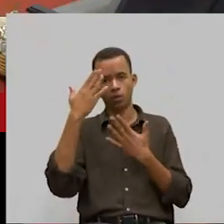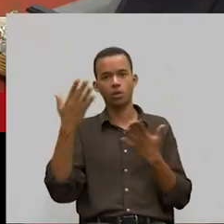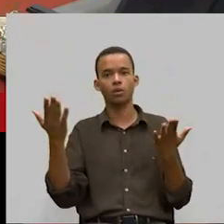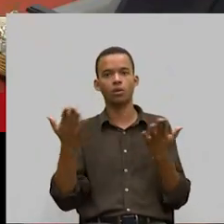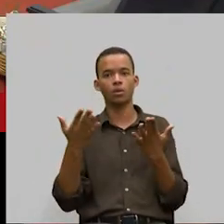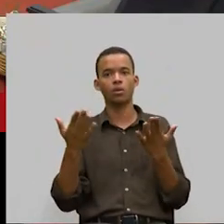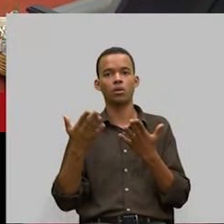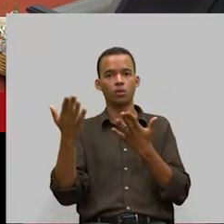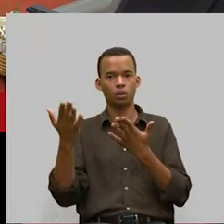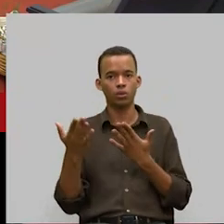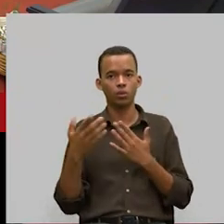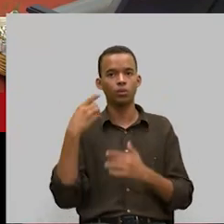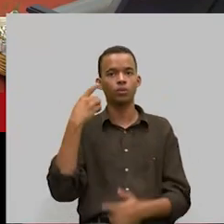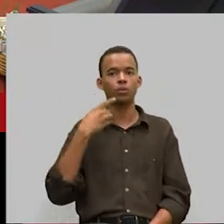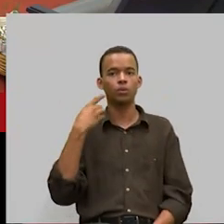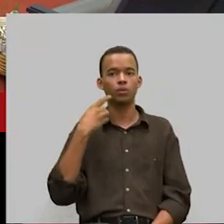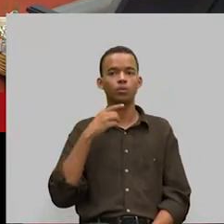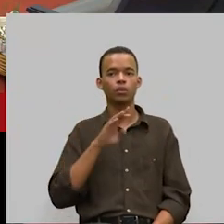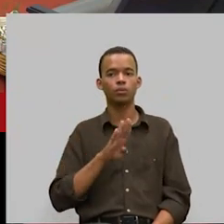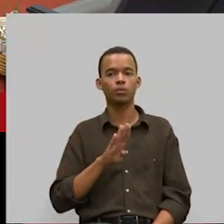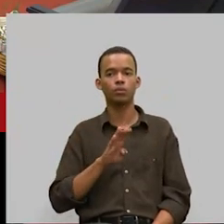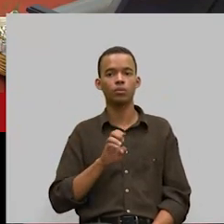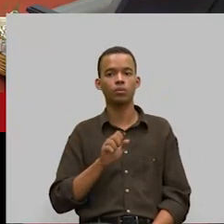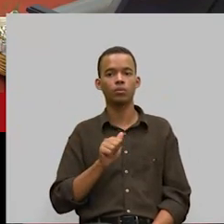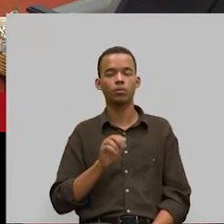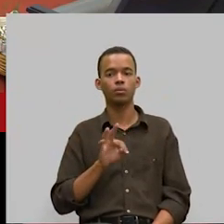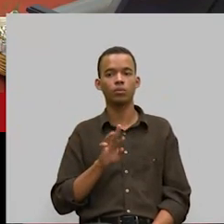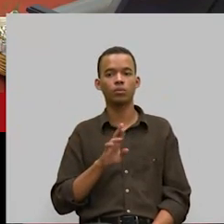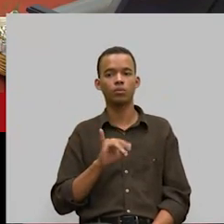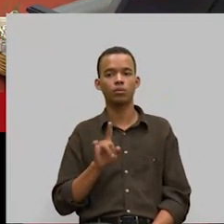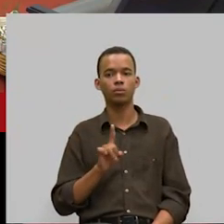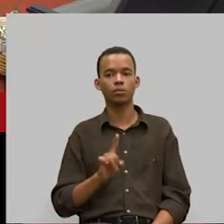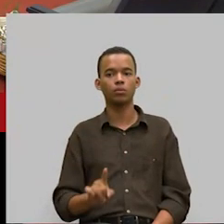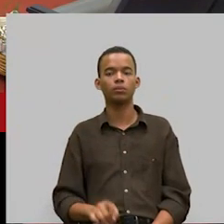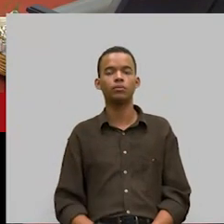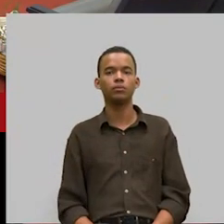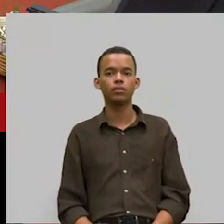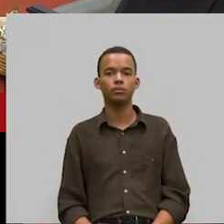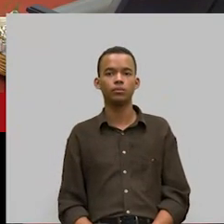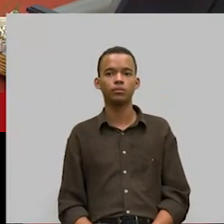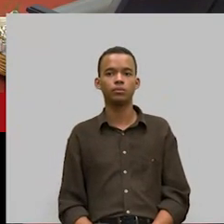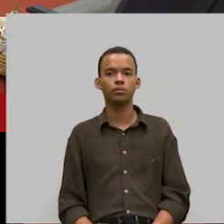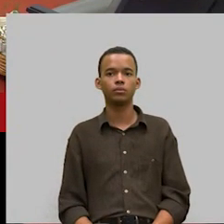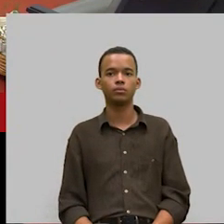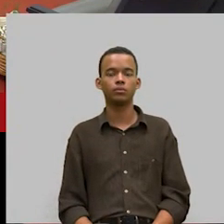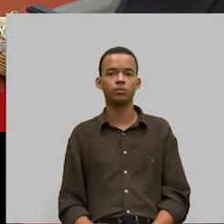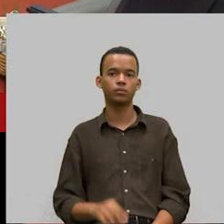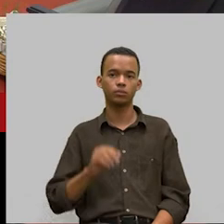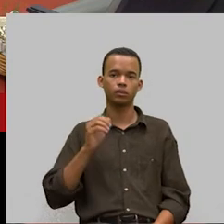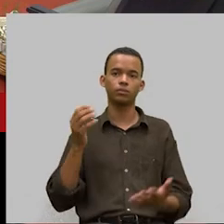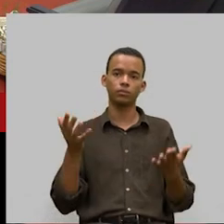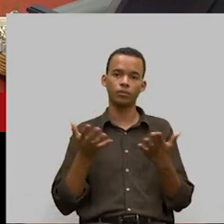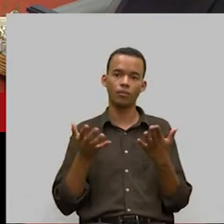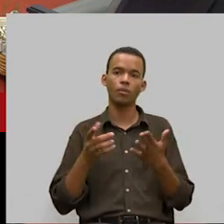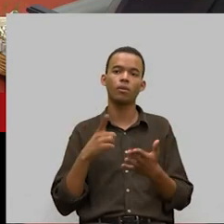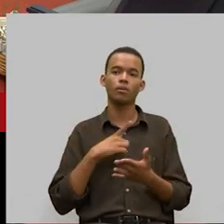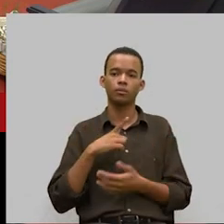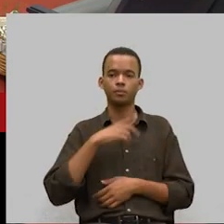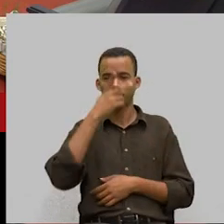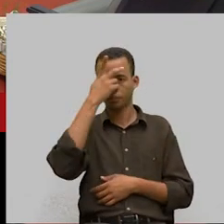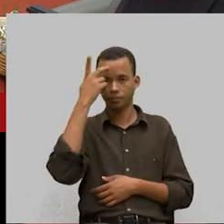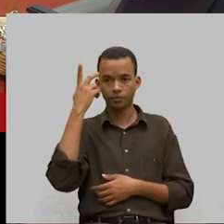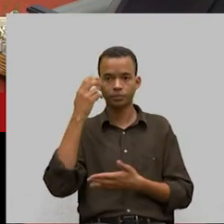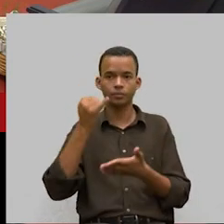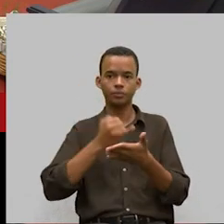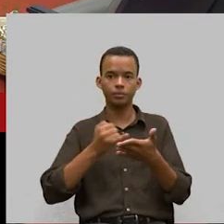para deputada Beatrice Serqueira pessoal nós temos agora algumas pessoas inscritas então que eu